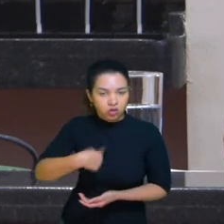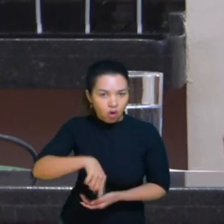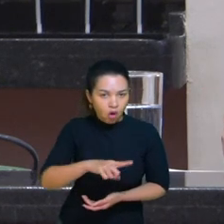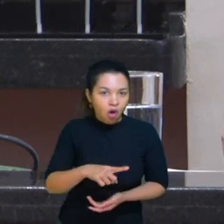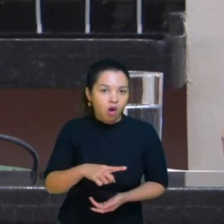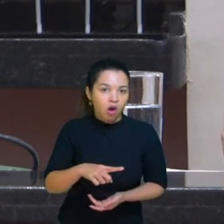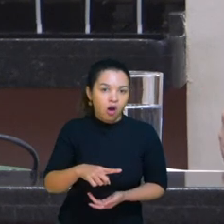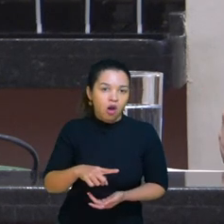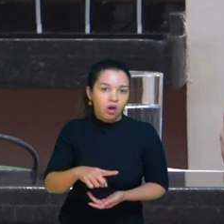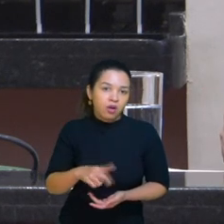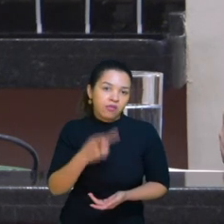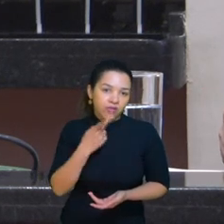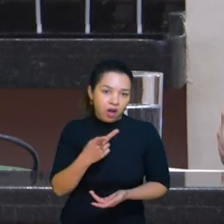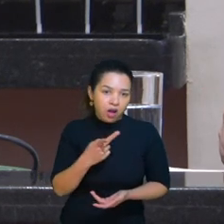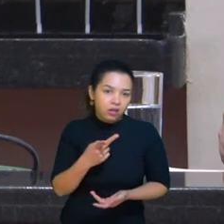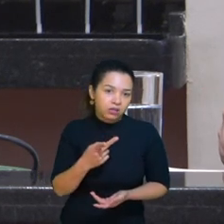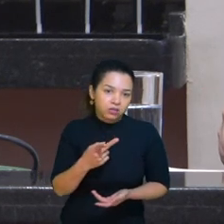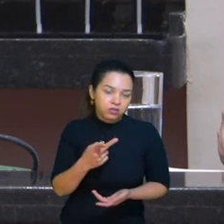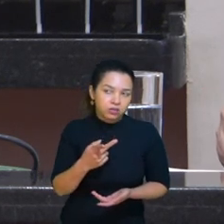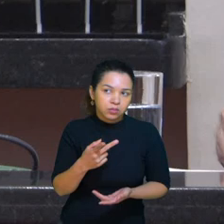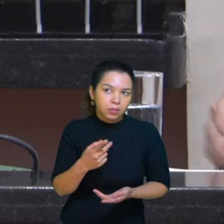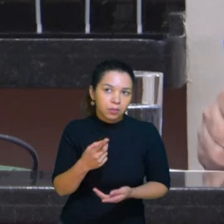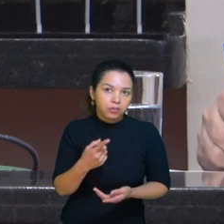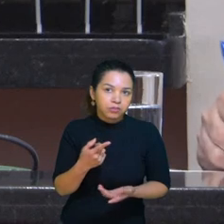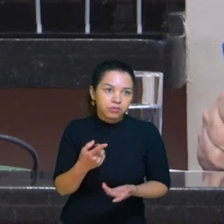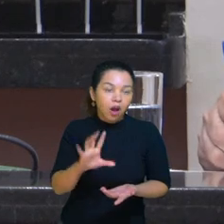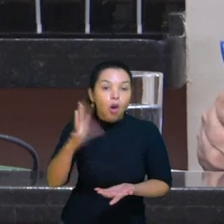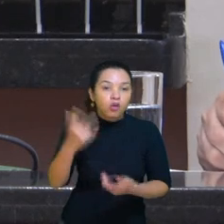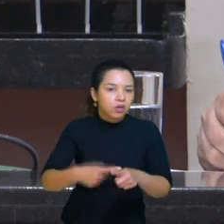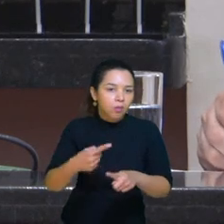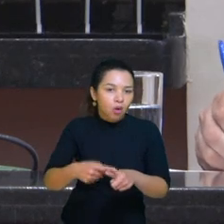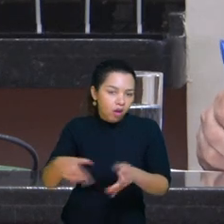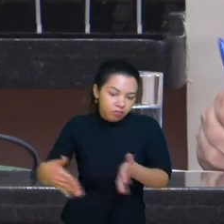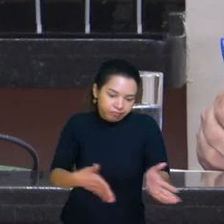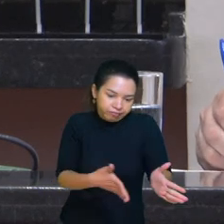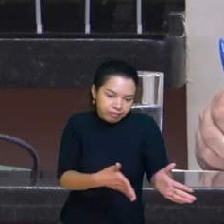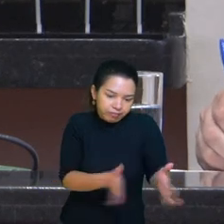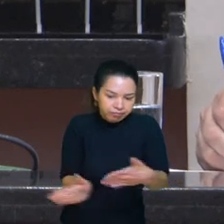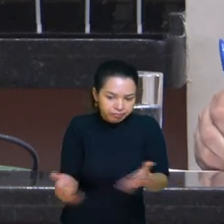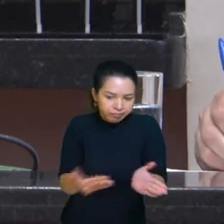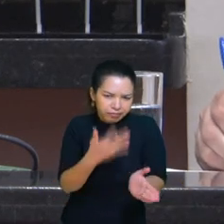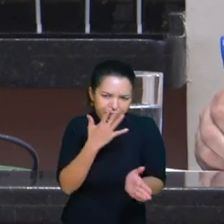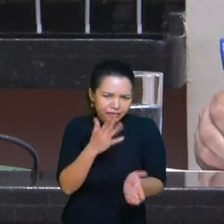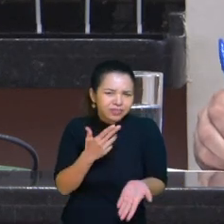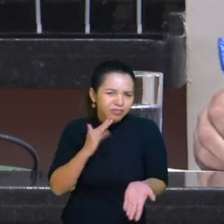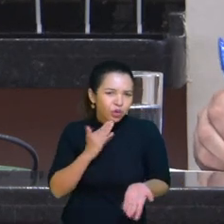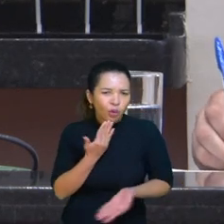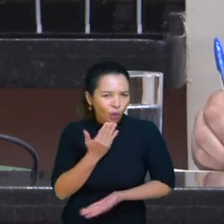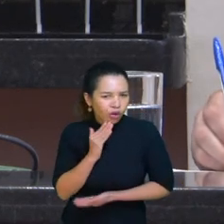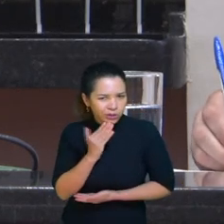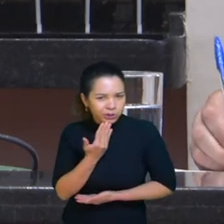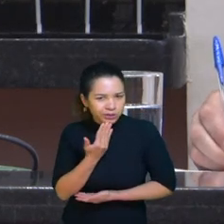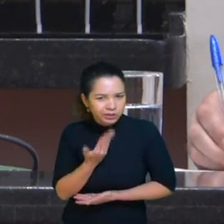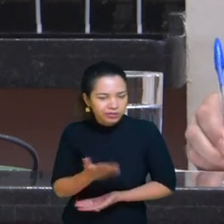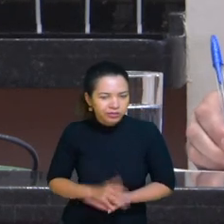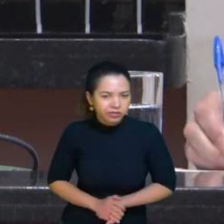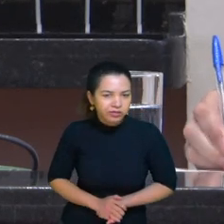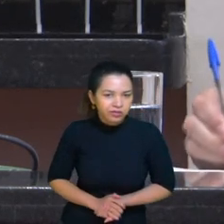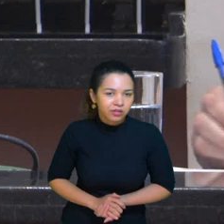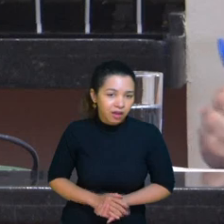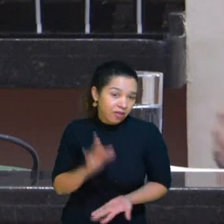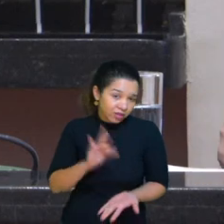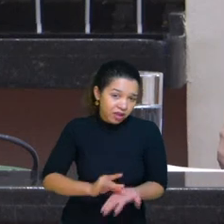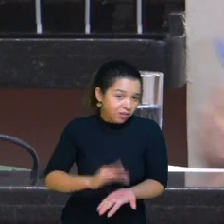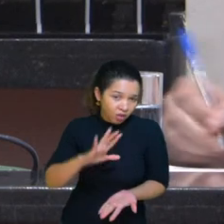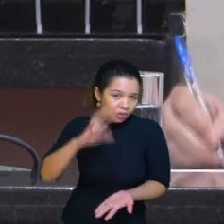esse seja o caminho só estou colocando um fato né o fato é esse então a gente precisa também olhar e